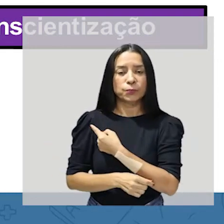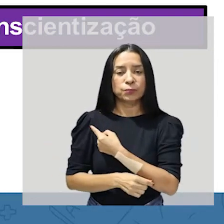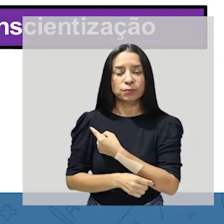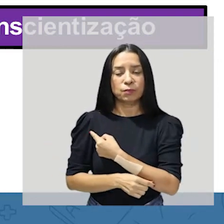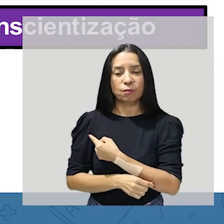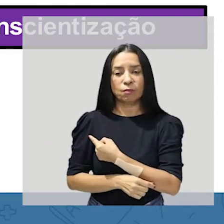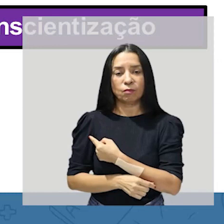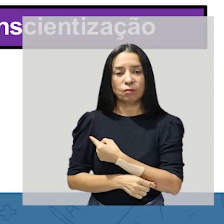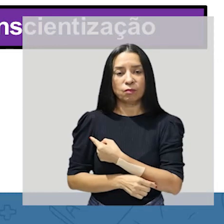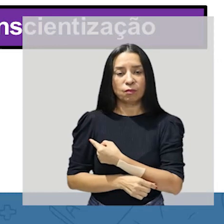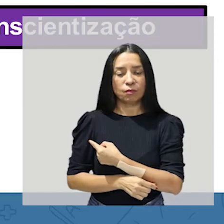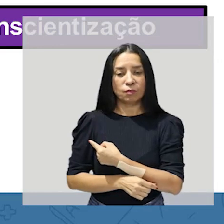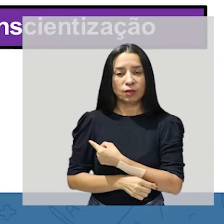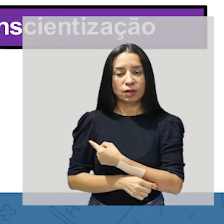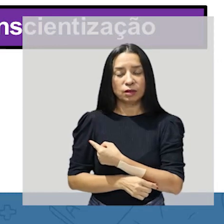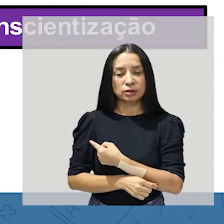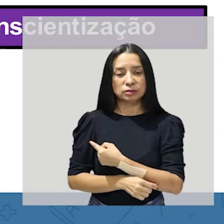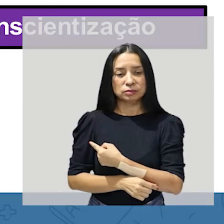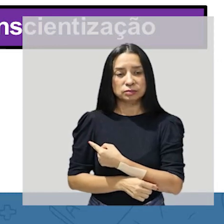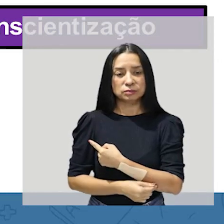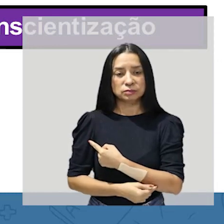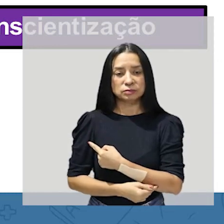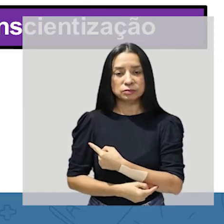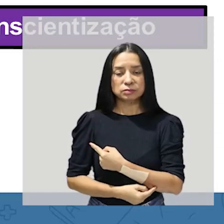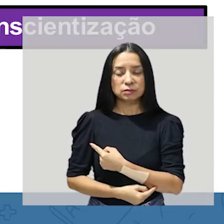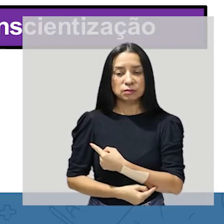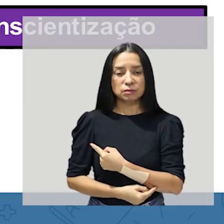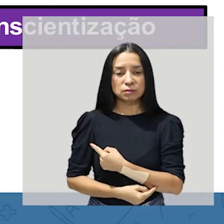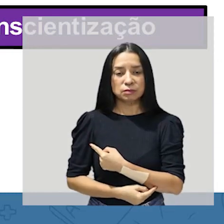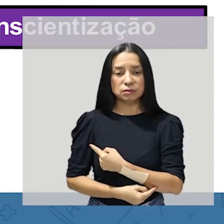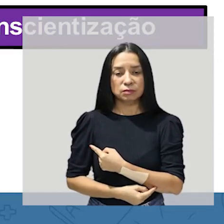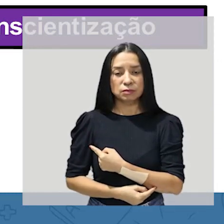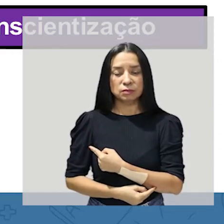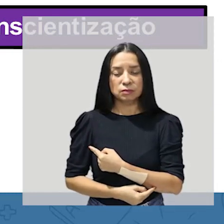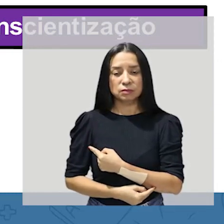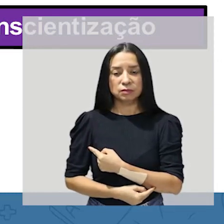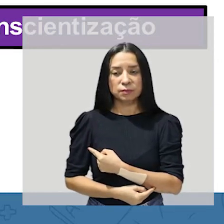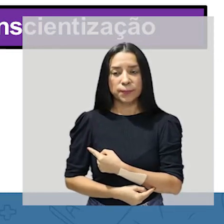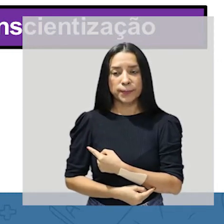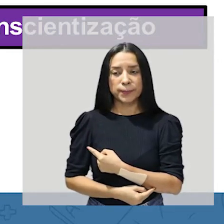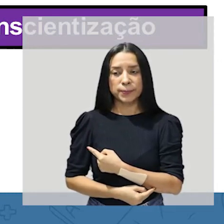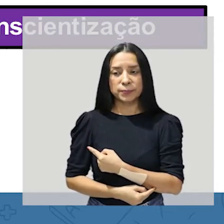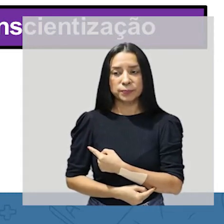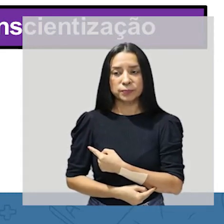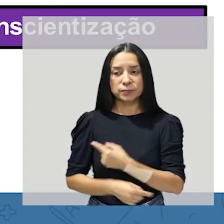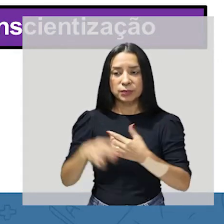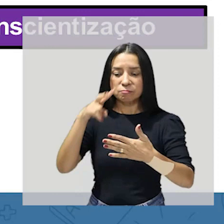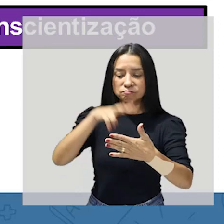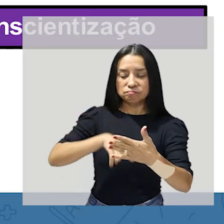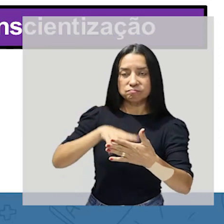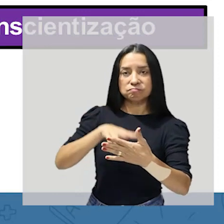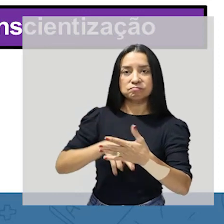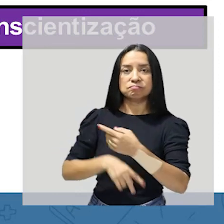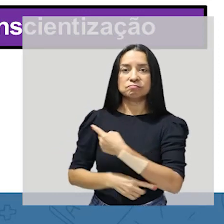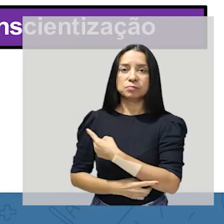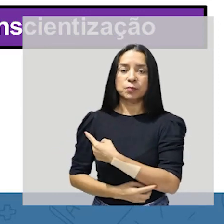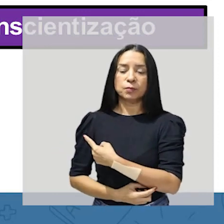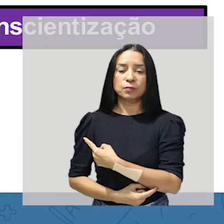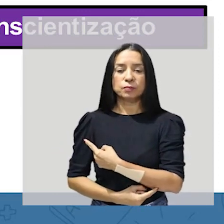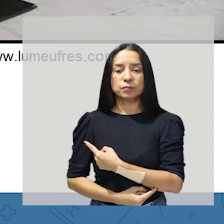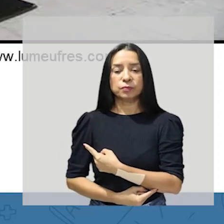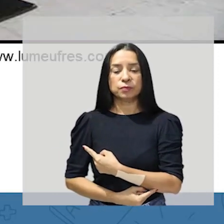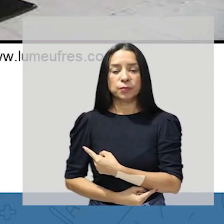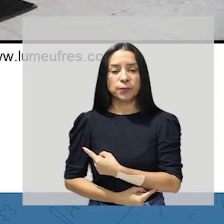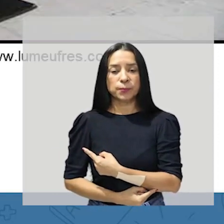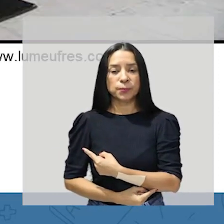todos, reúne as práticas corporais que tem como elemento organizador a exploração de possibilidades acrobáticas